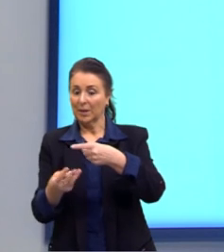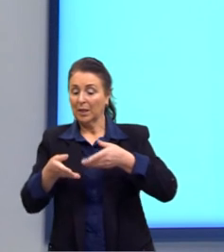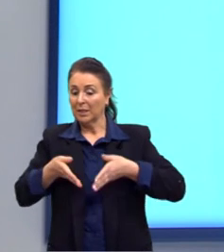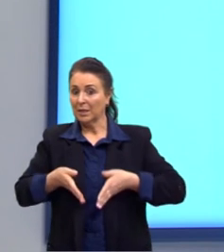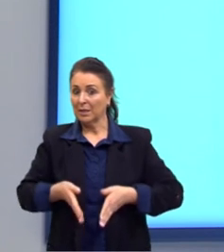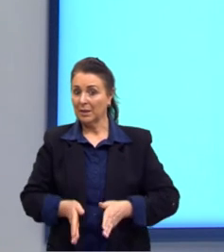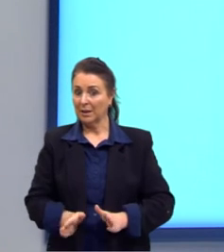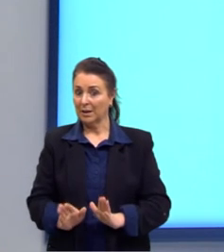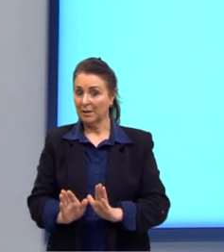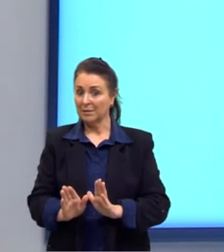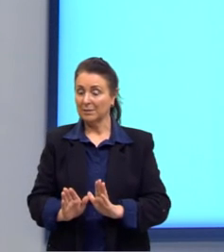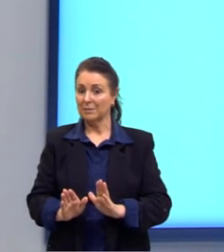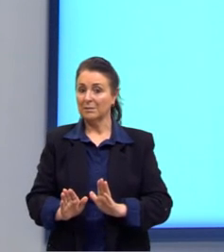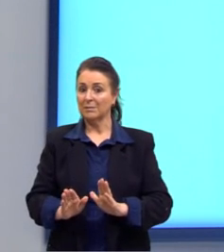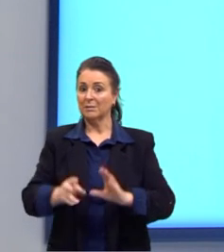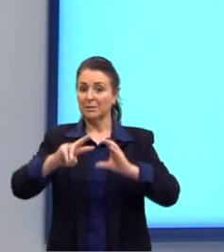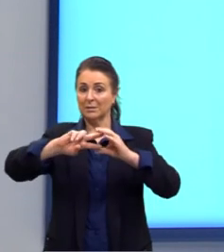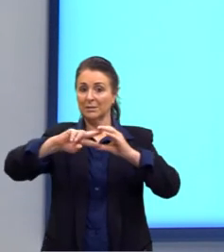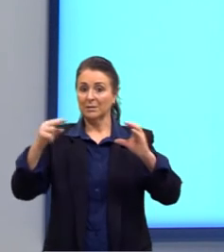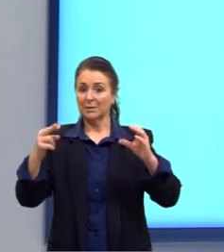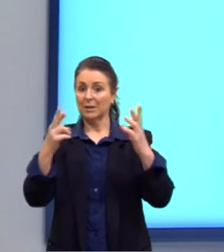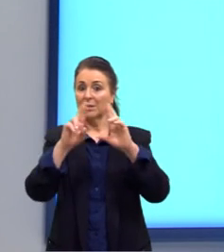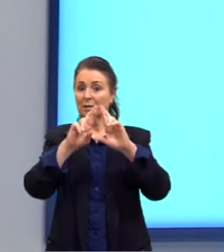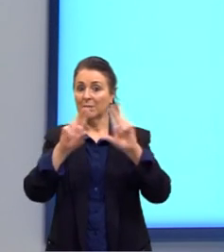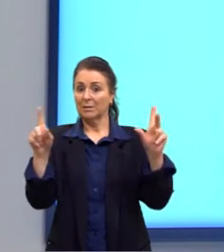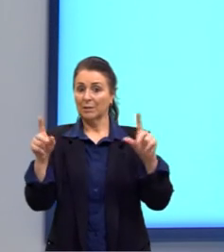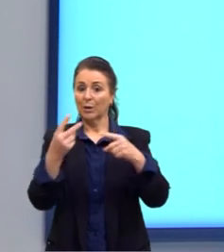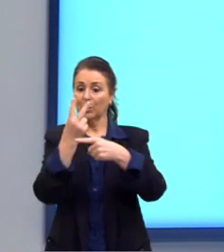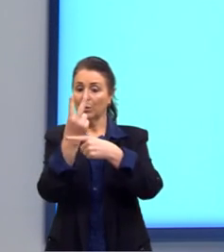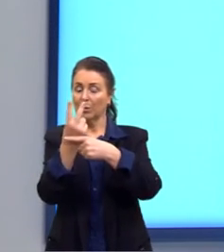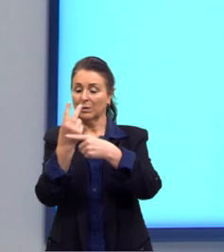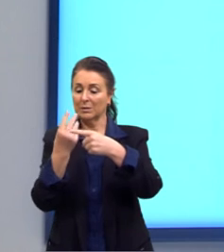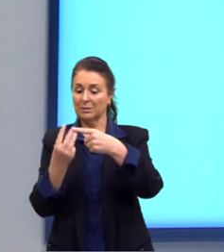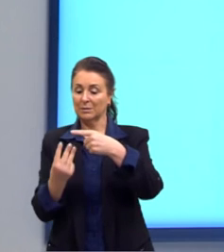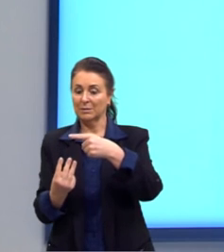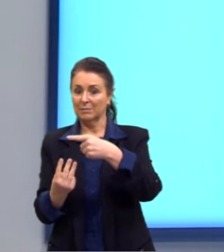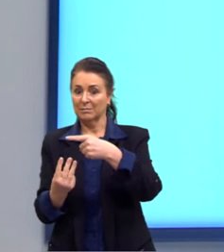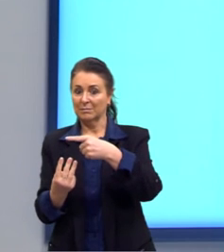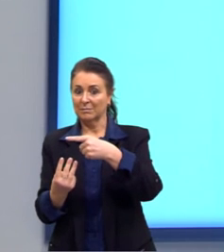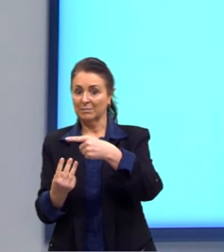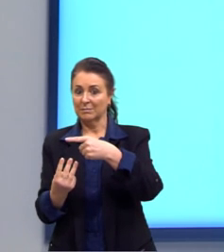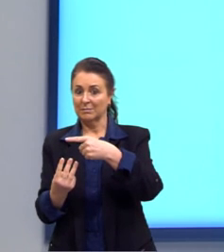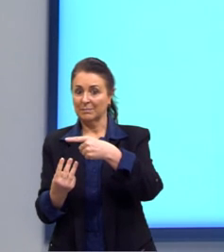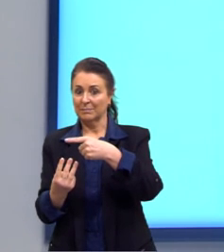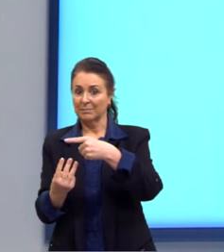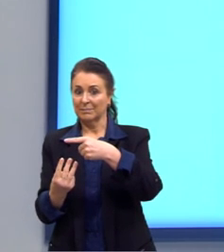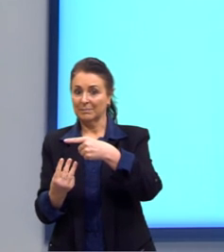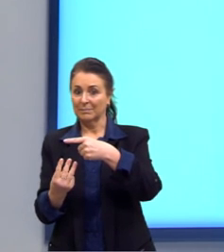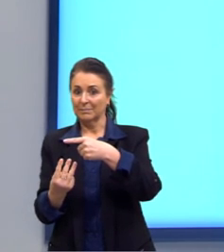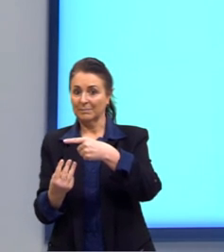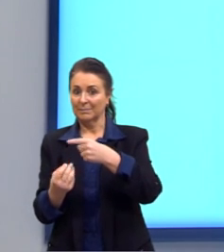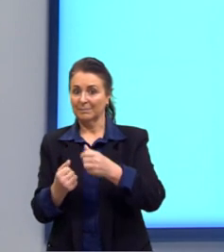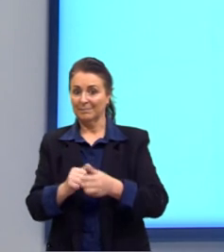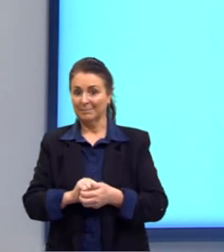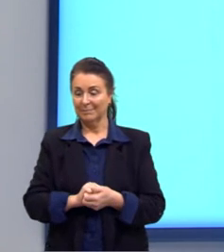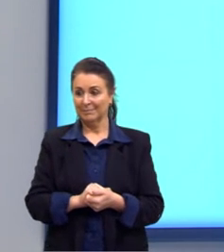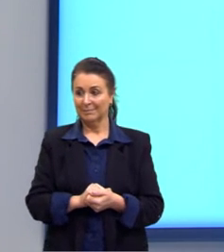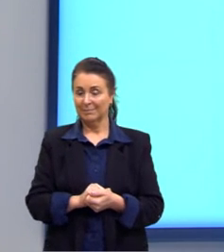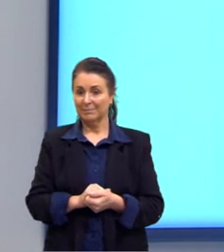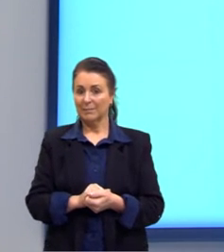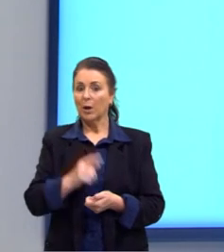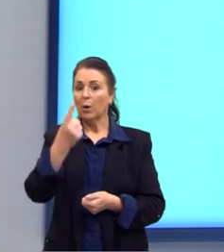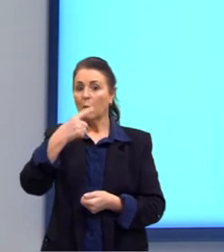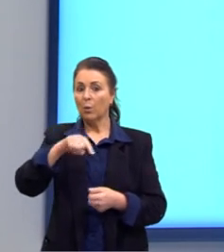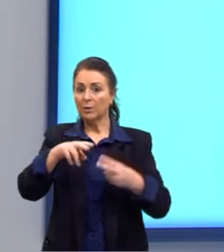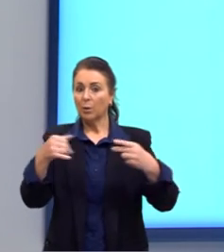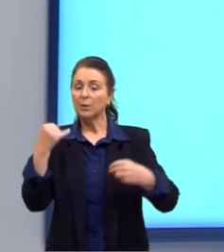de nascer esse ator zigotos são de dois terços ó de 2 de 3 Ah e